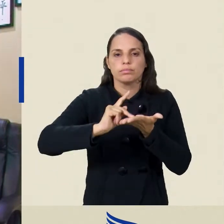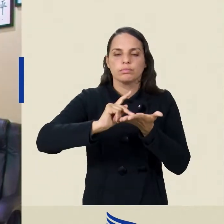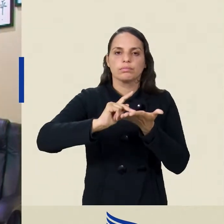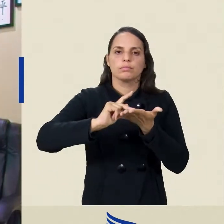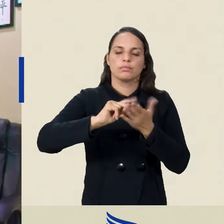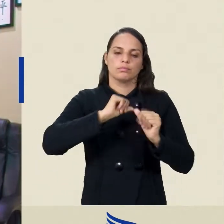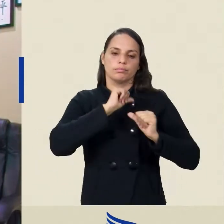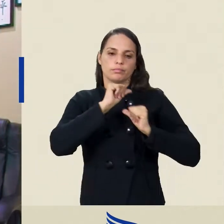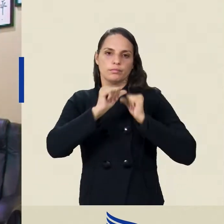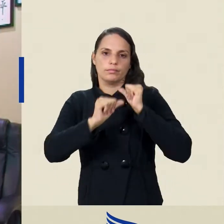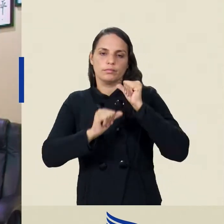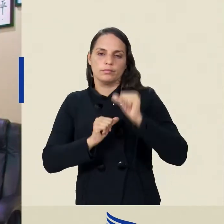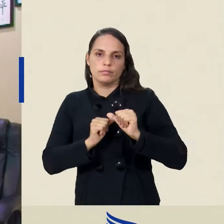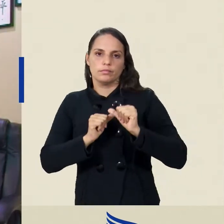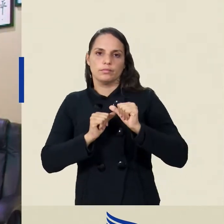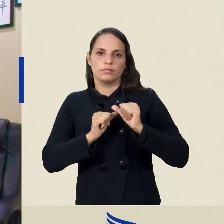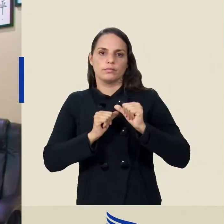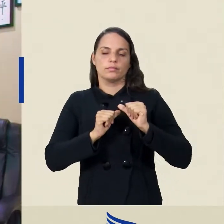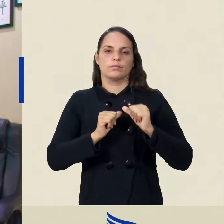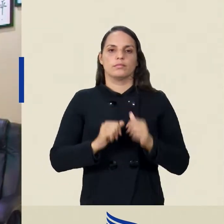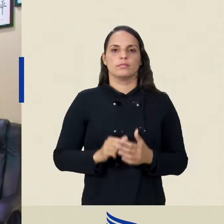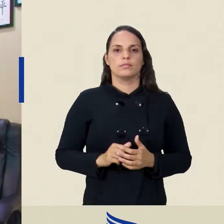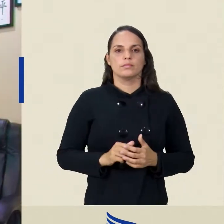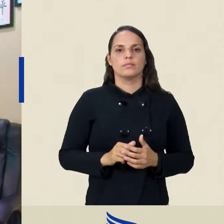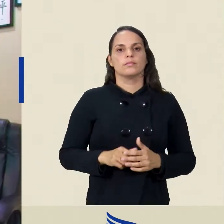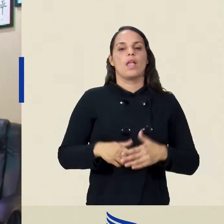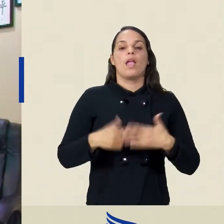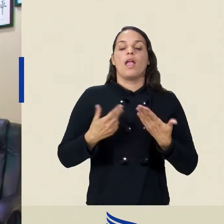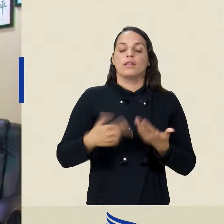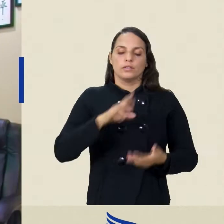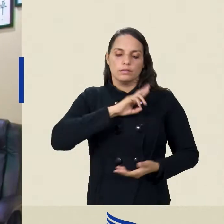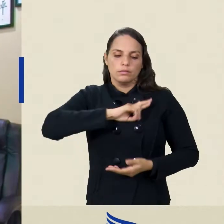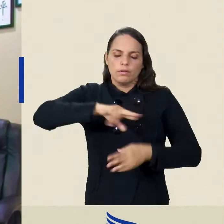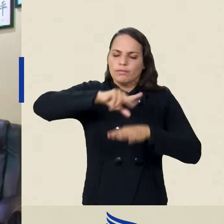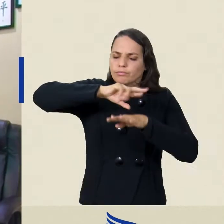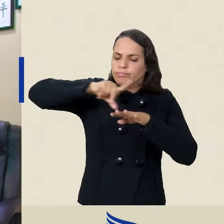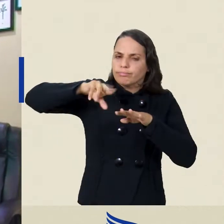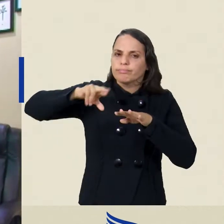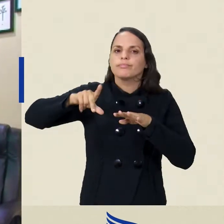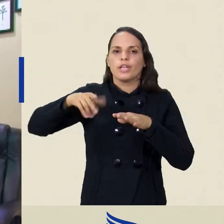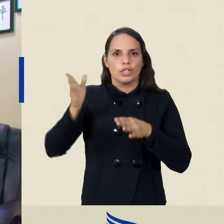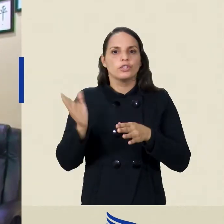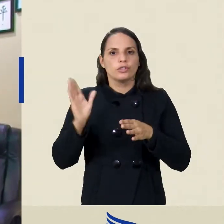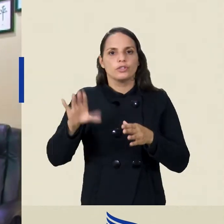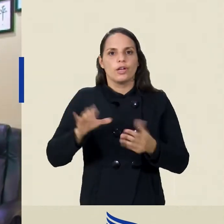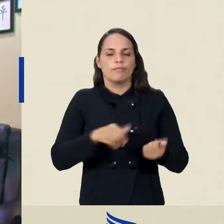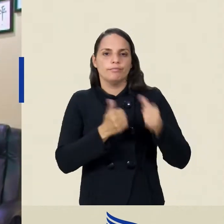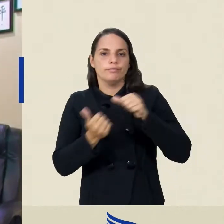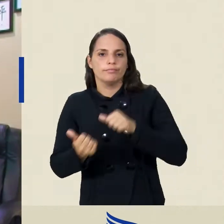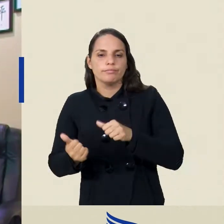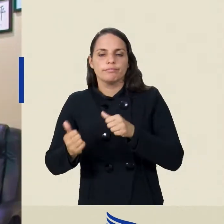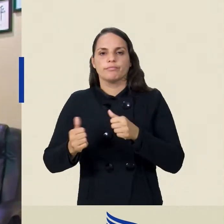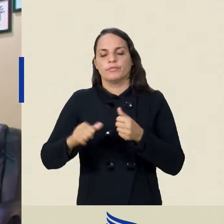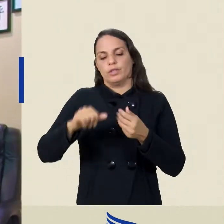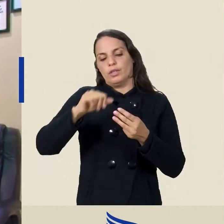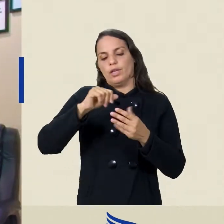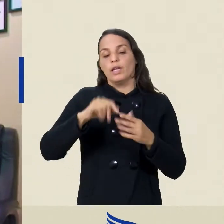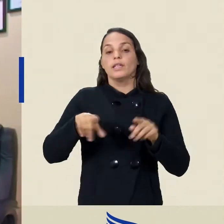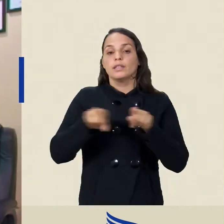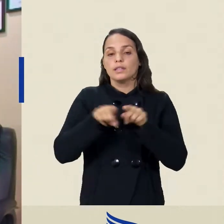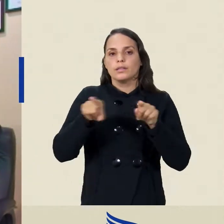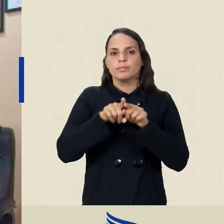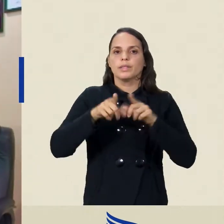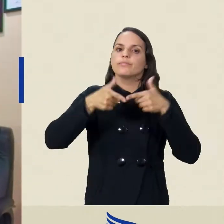renovação. Era conhecido das religiões antigas e do judaísmo, batismo dos prosélitos e